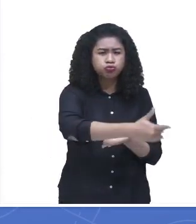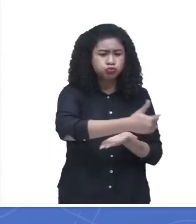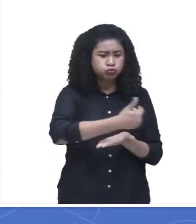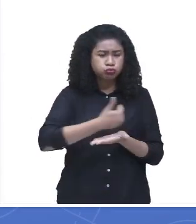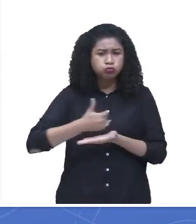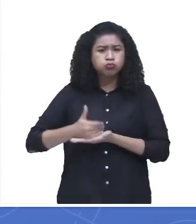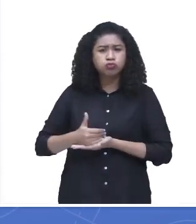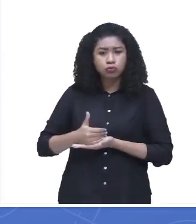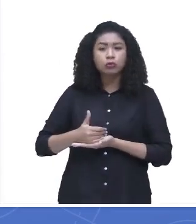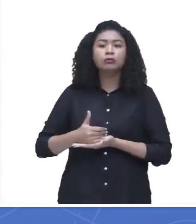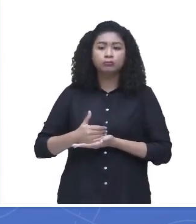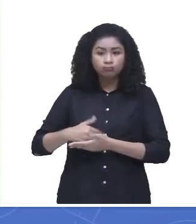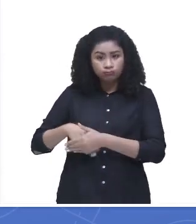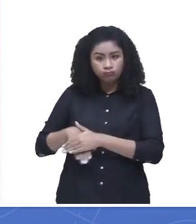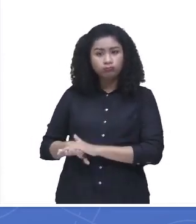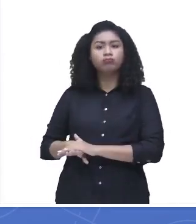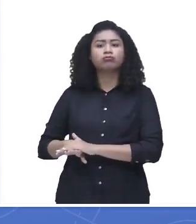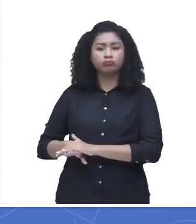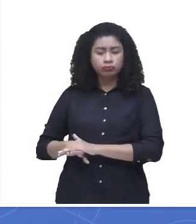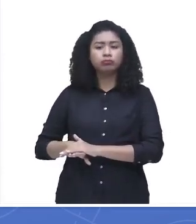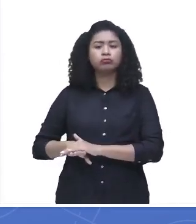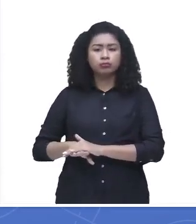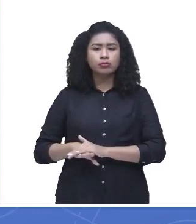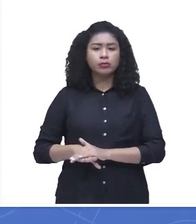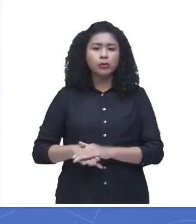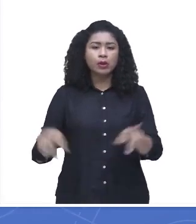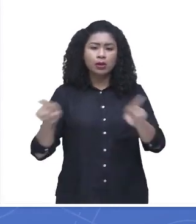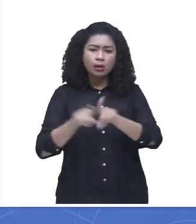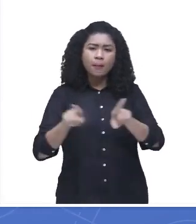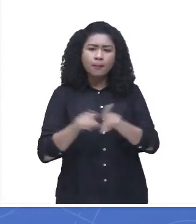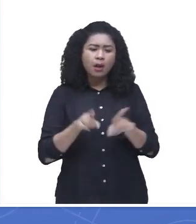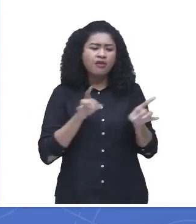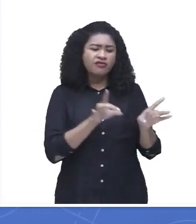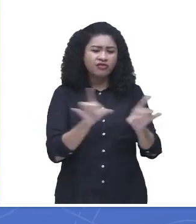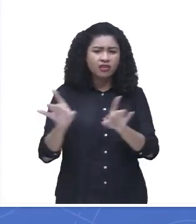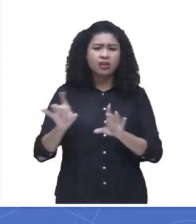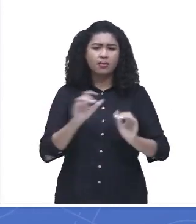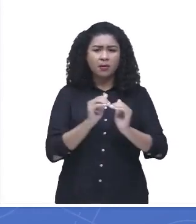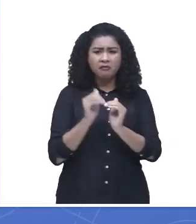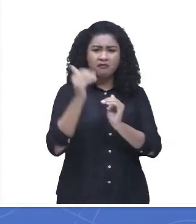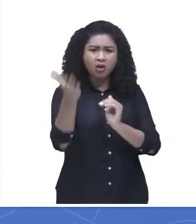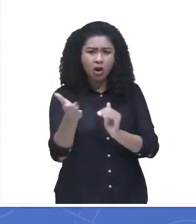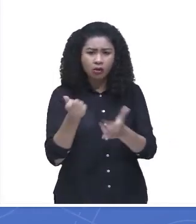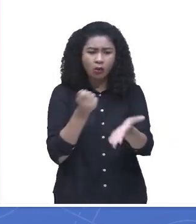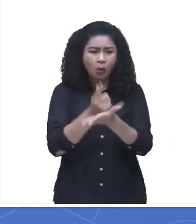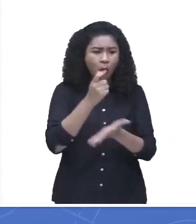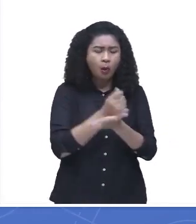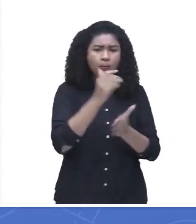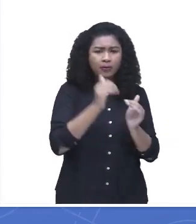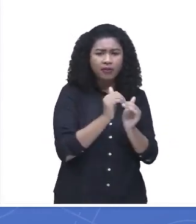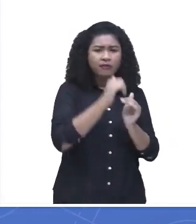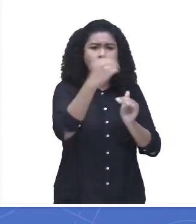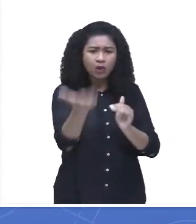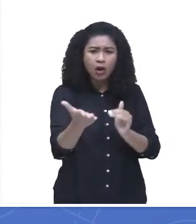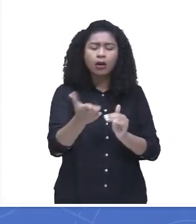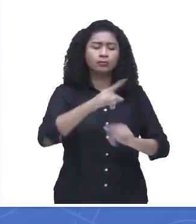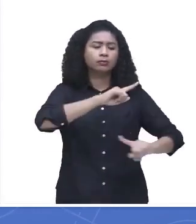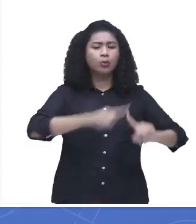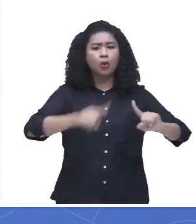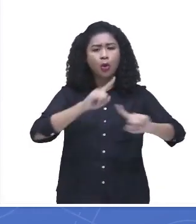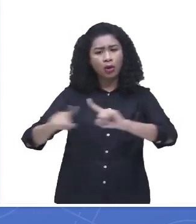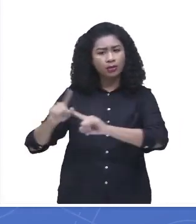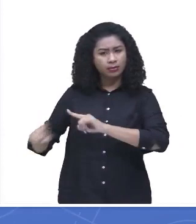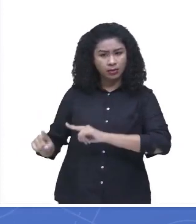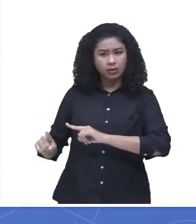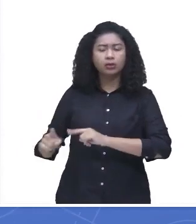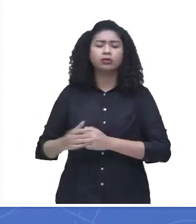eles vão começar a fechar ali a área portuária para outros tipos de comércio com outros países. E, claro, com a lei do chá,